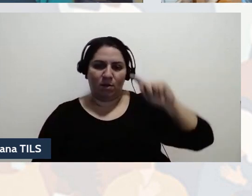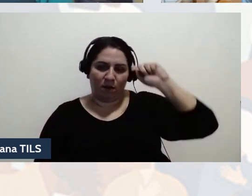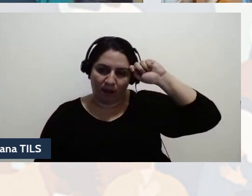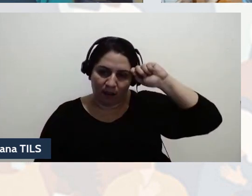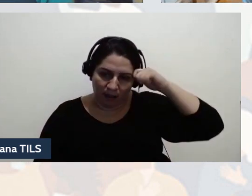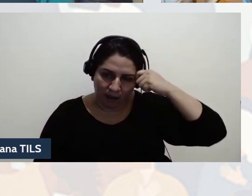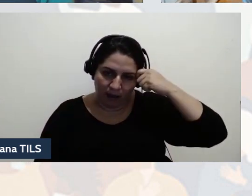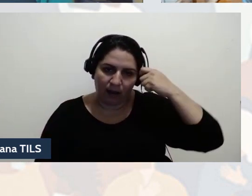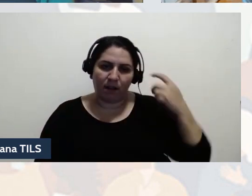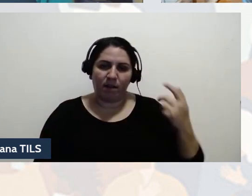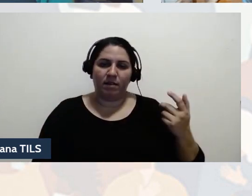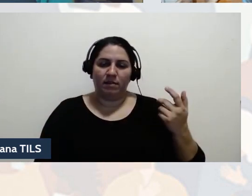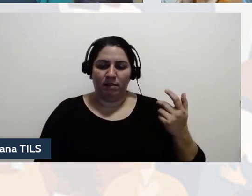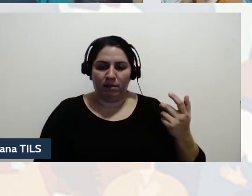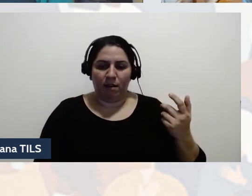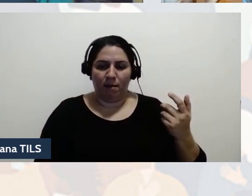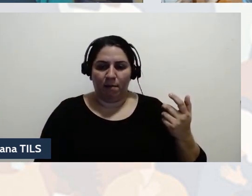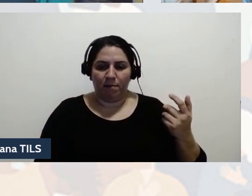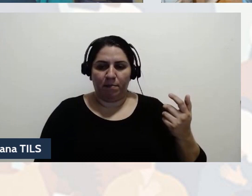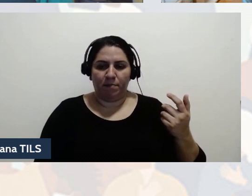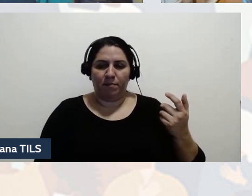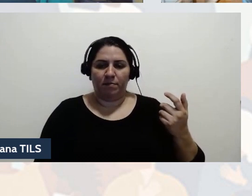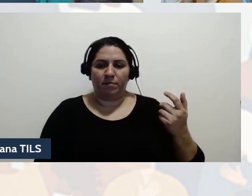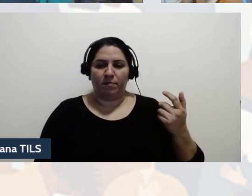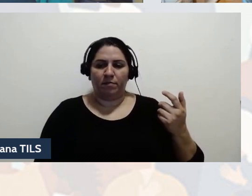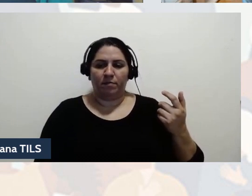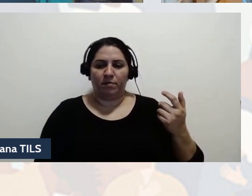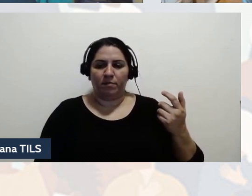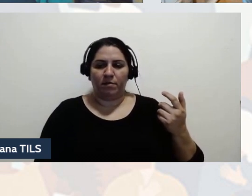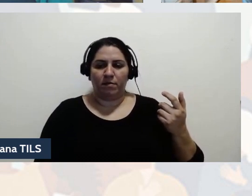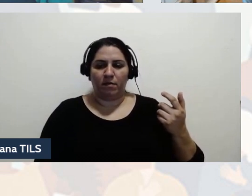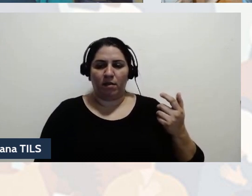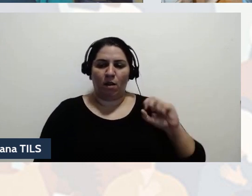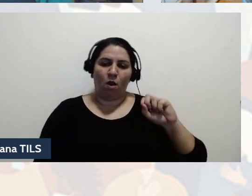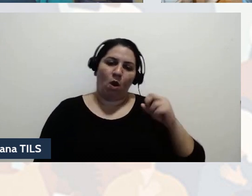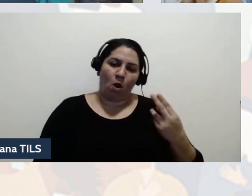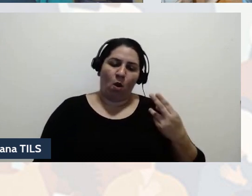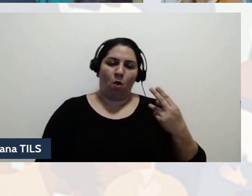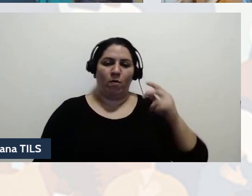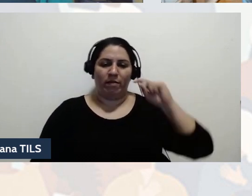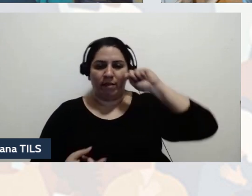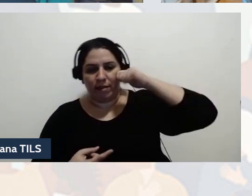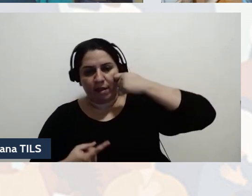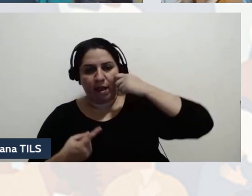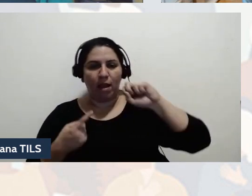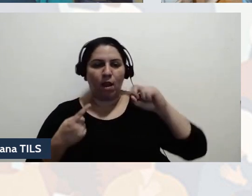né? Ou pardas, que